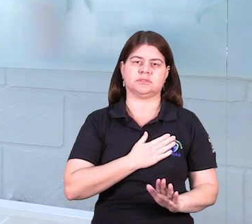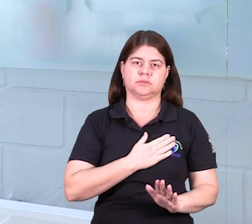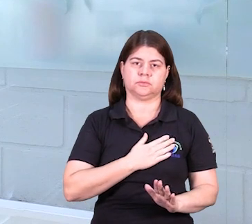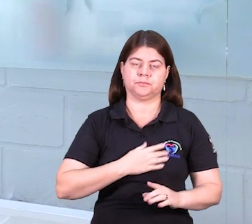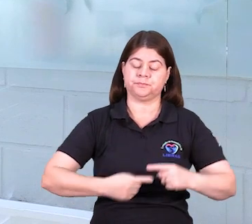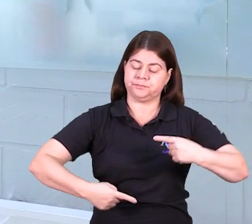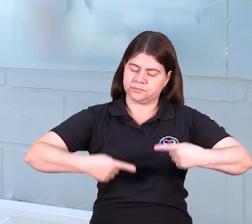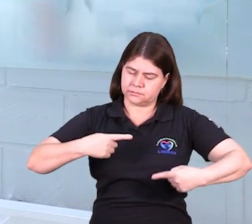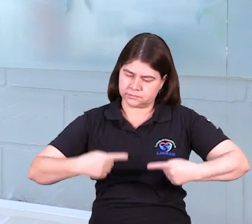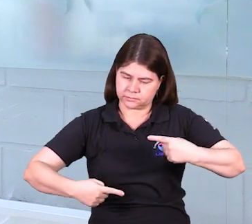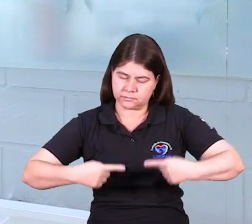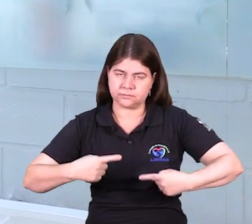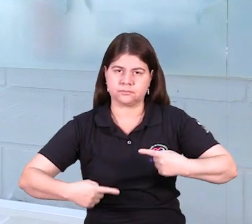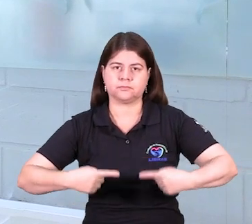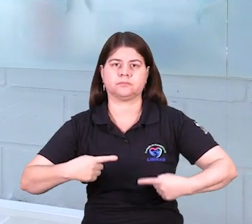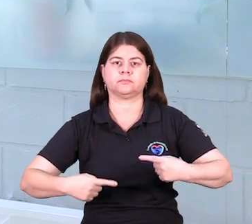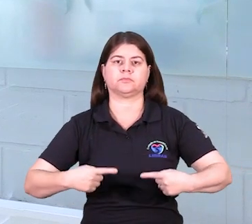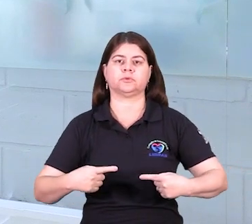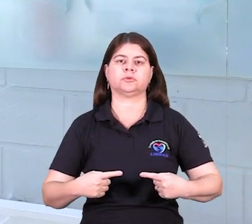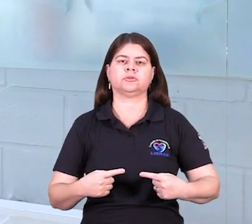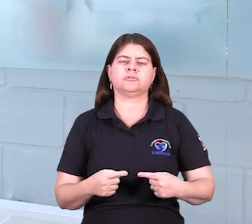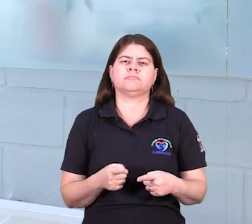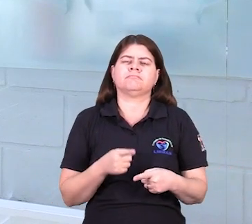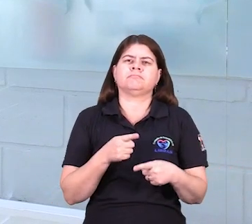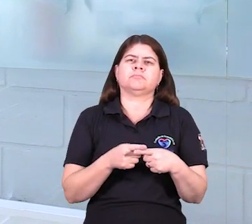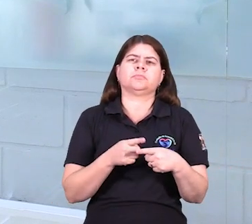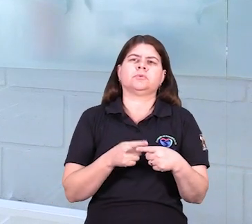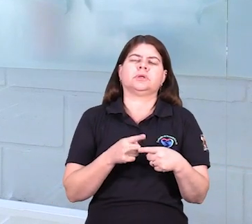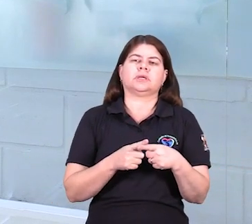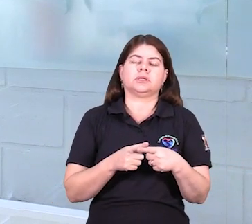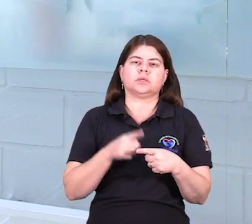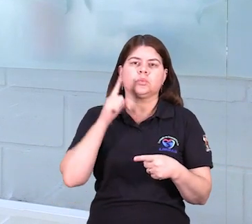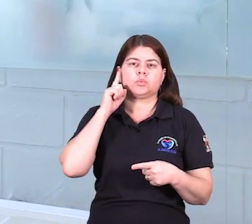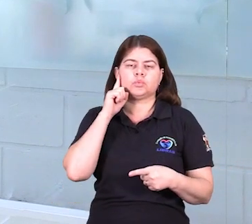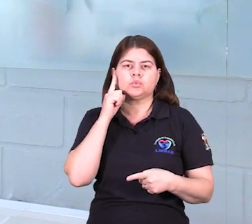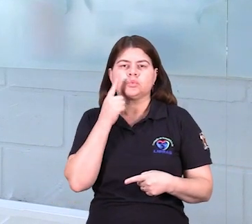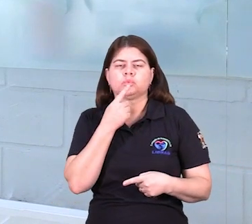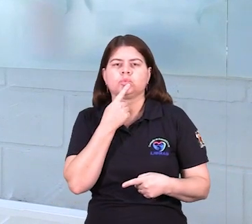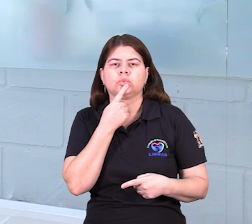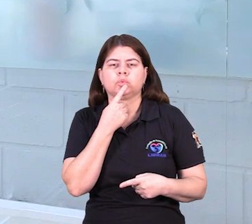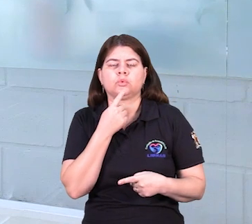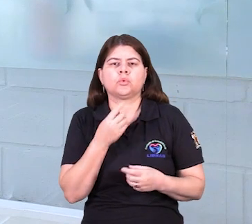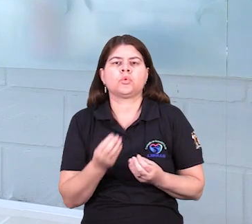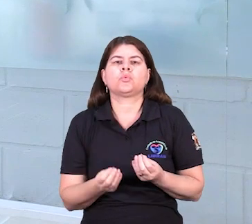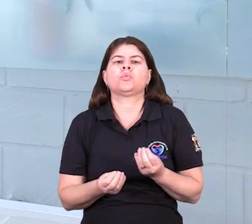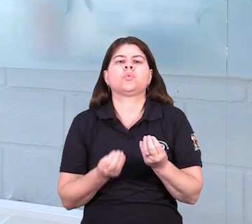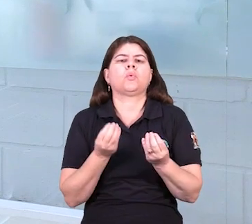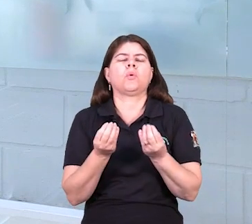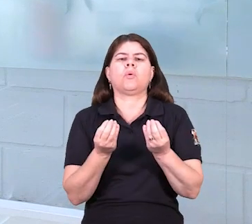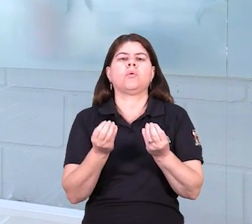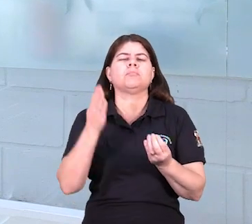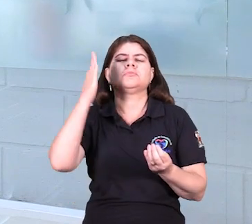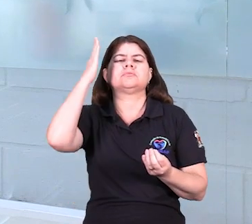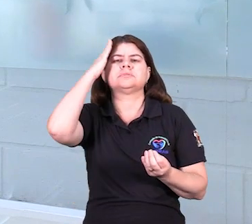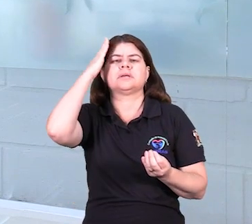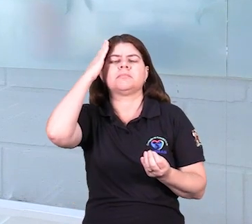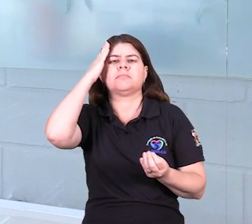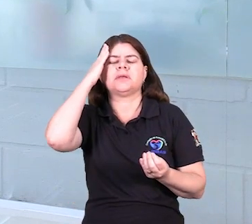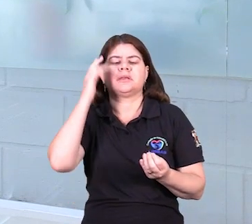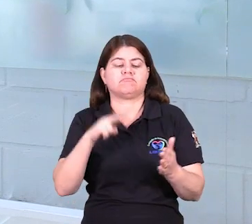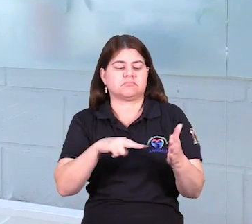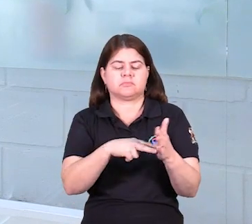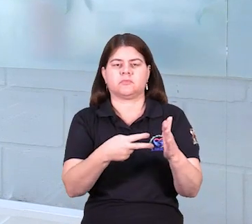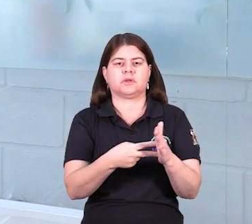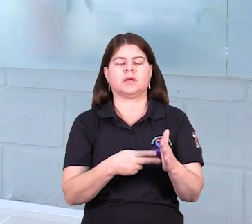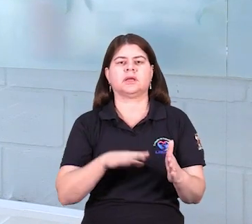debatemos intensamente sobre isso, porque o surdo ele não tem como saber o que está